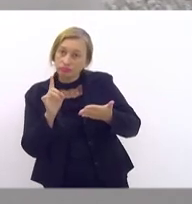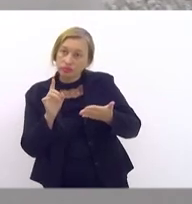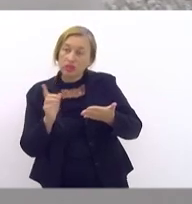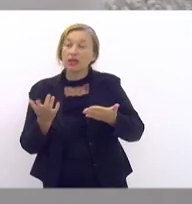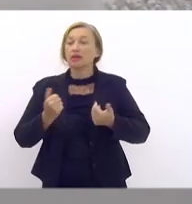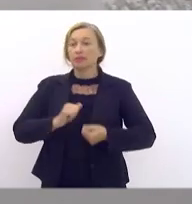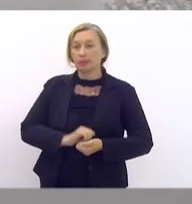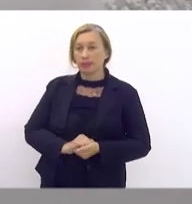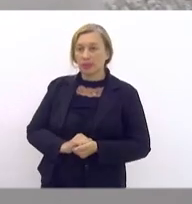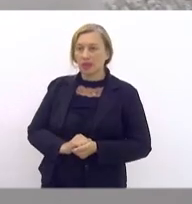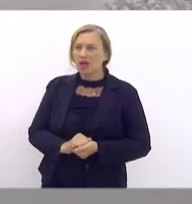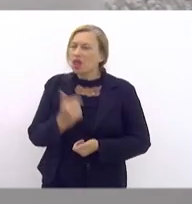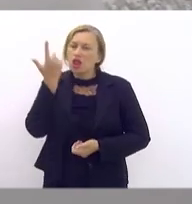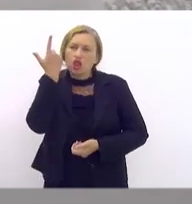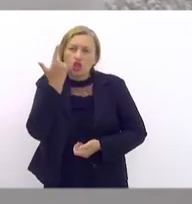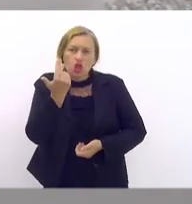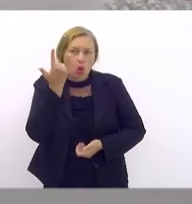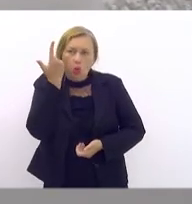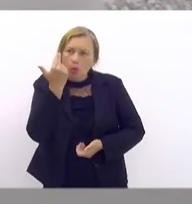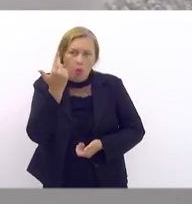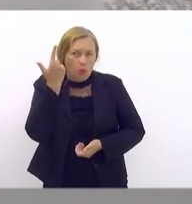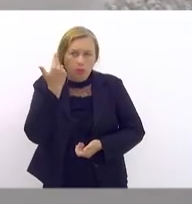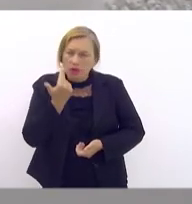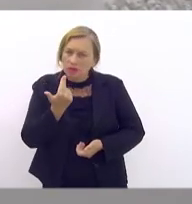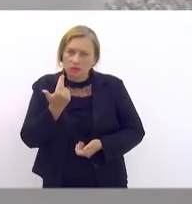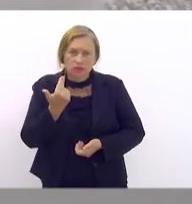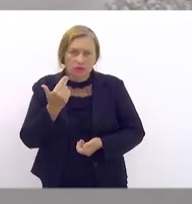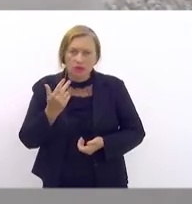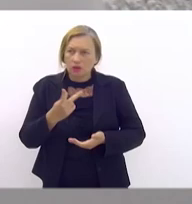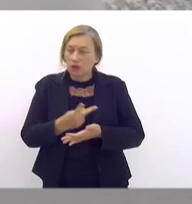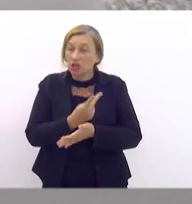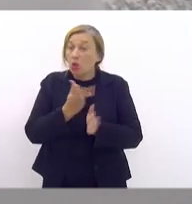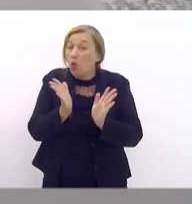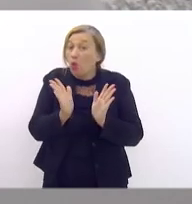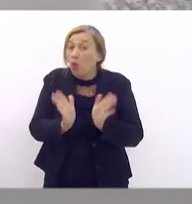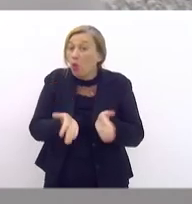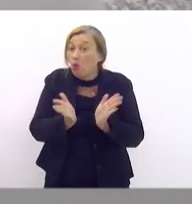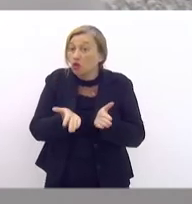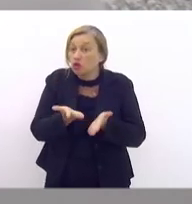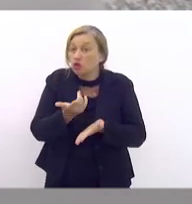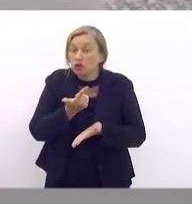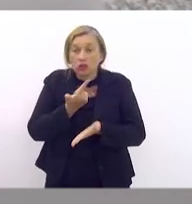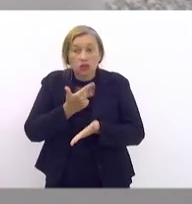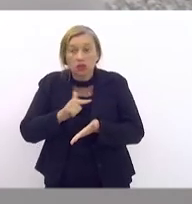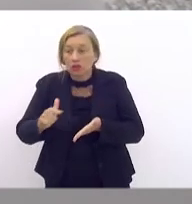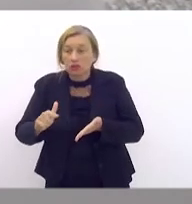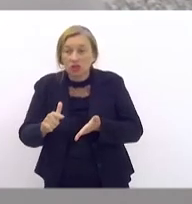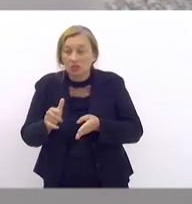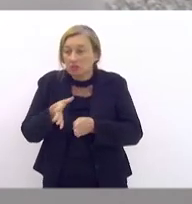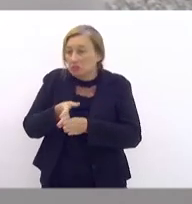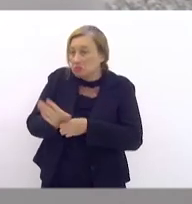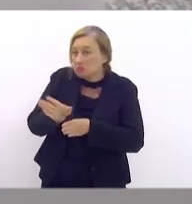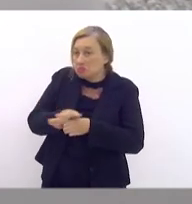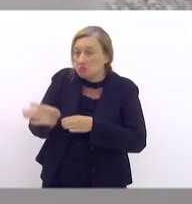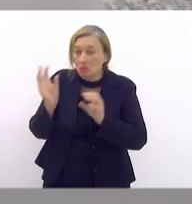era rotineiramente feito no passado hoje nós não temos mais essa orientação justamente pelos